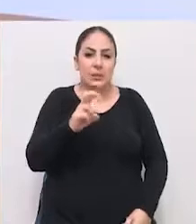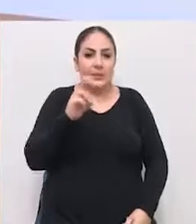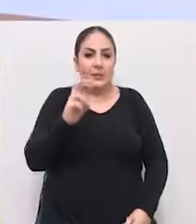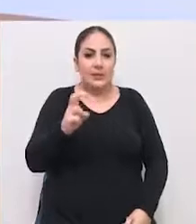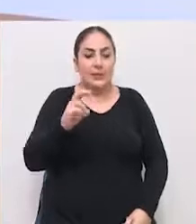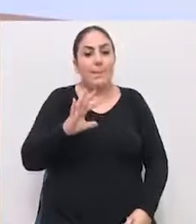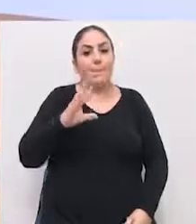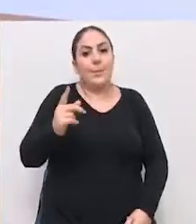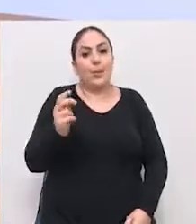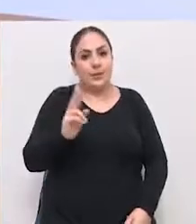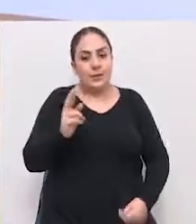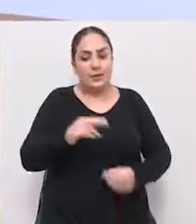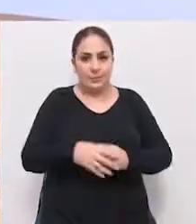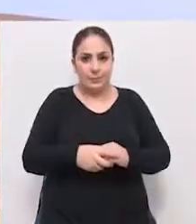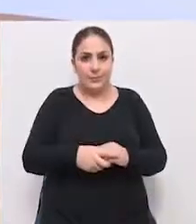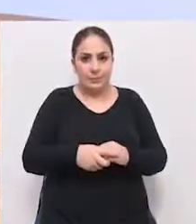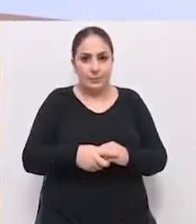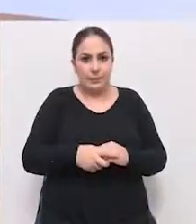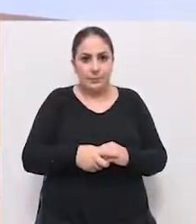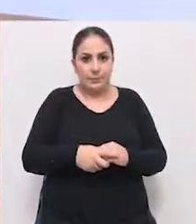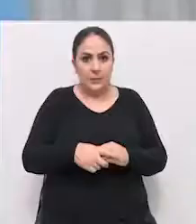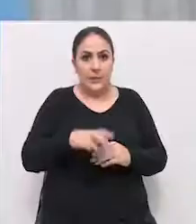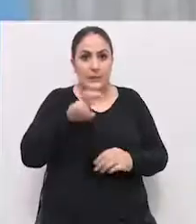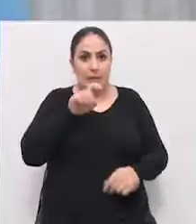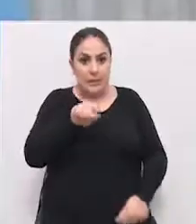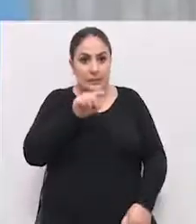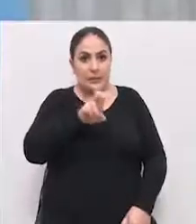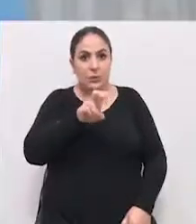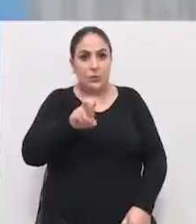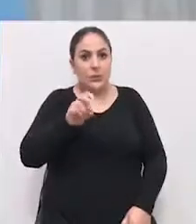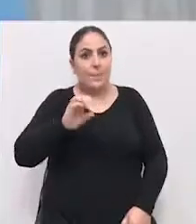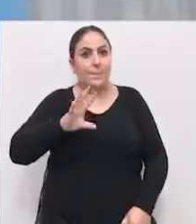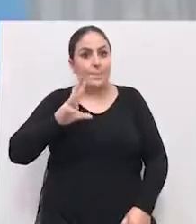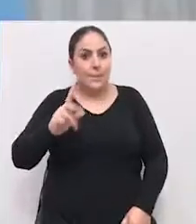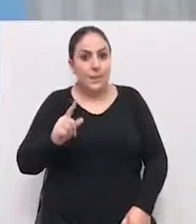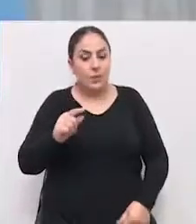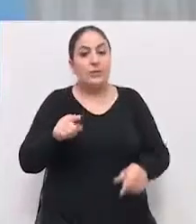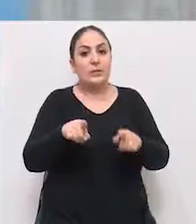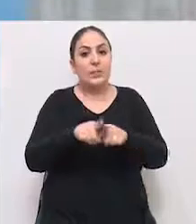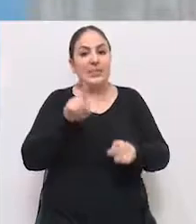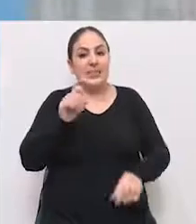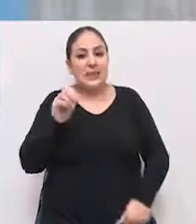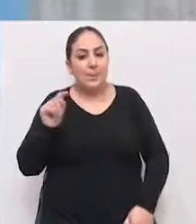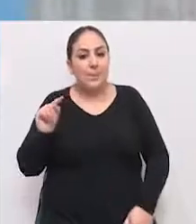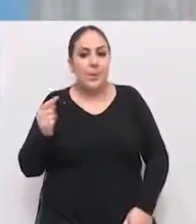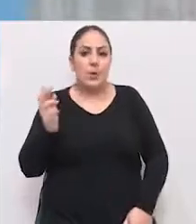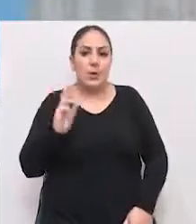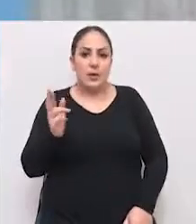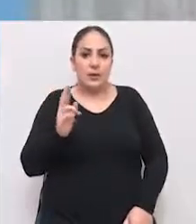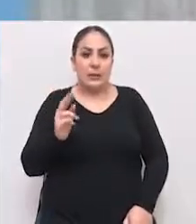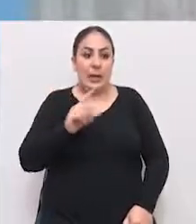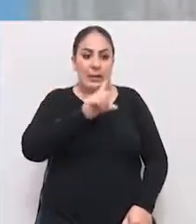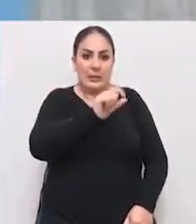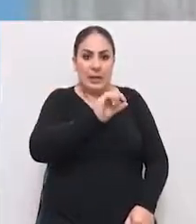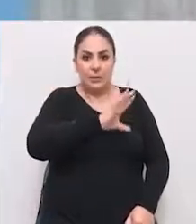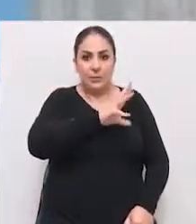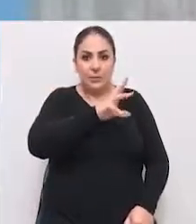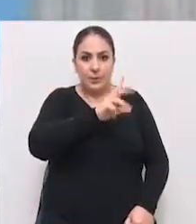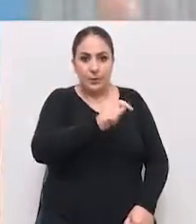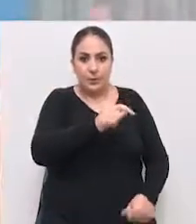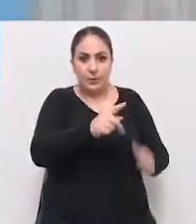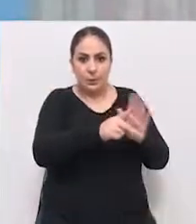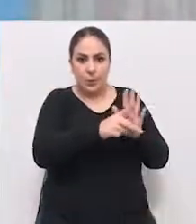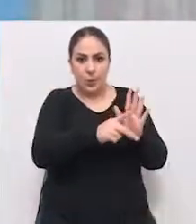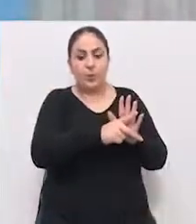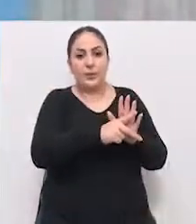mais de 55 milhões de reais. Esses 55 milhões e 100 mil reais, 10 milhões são